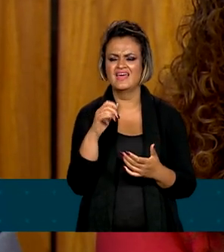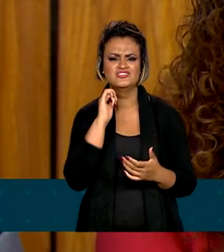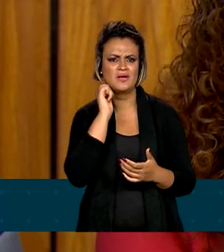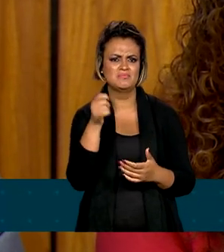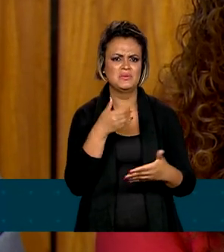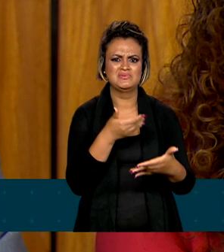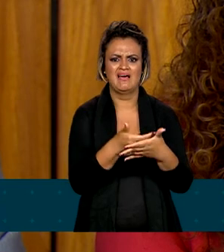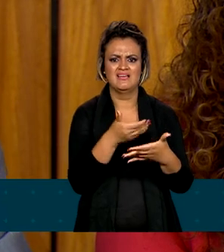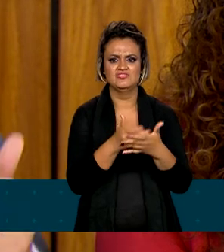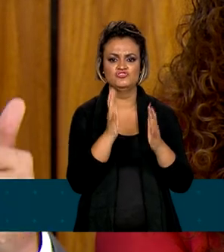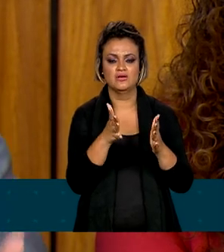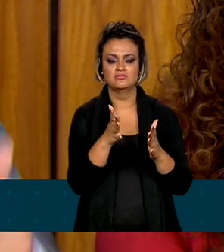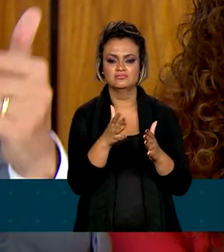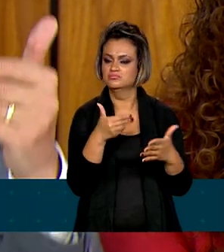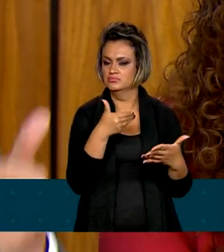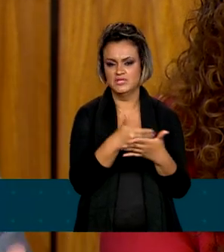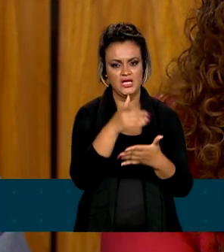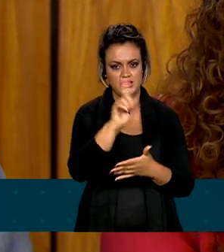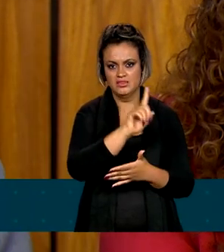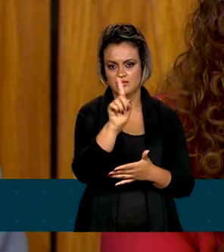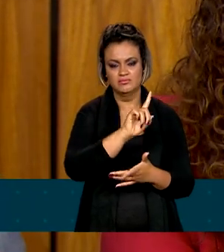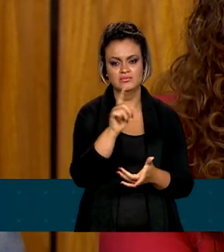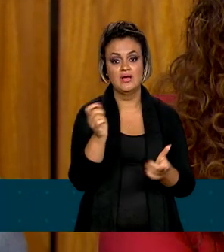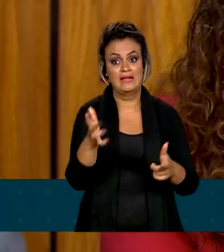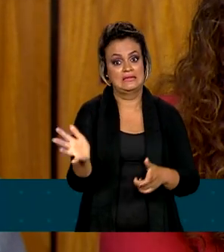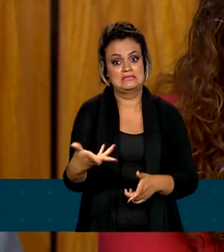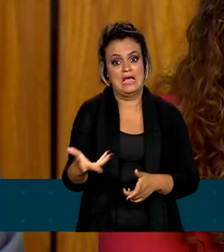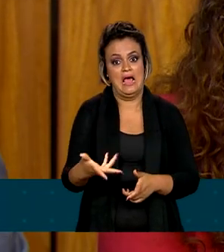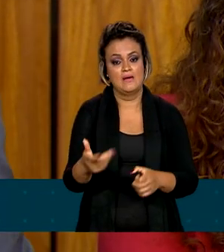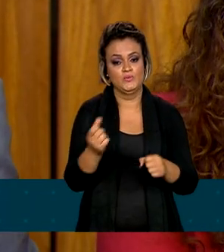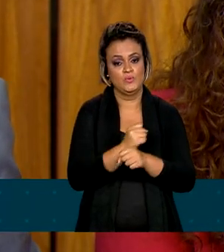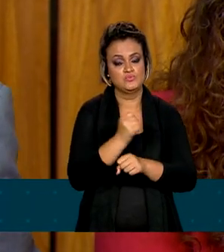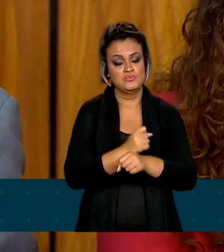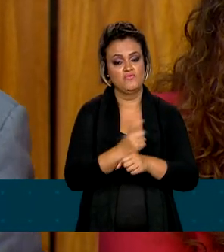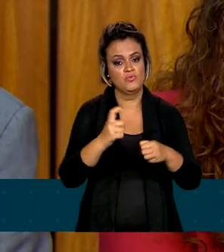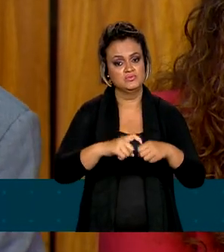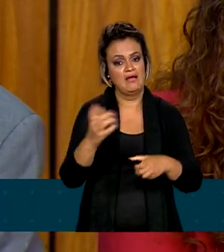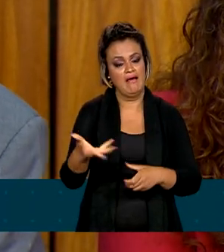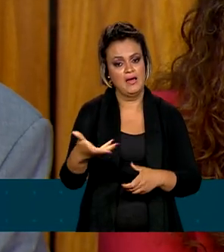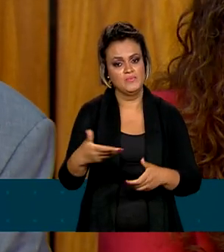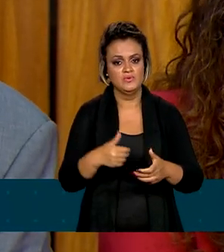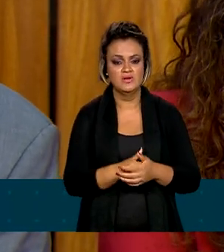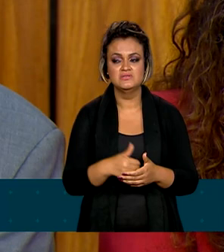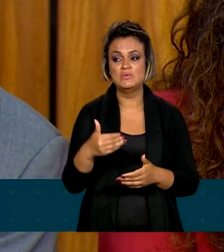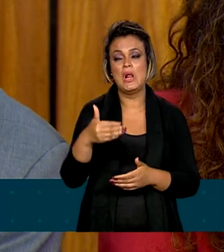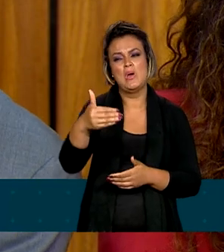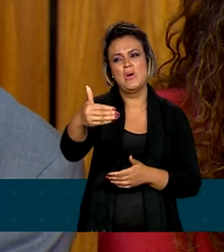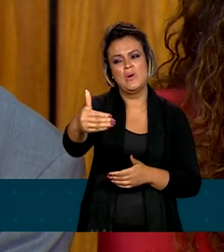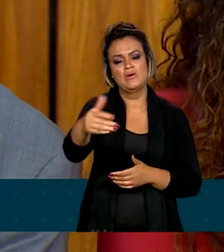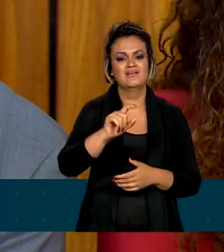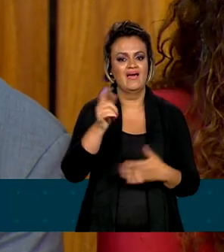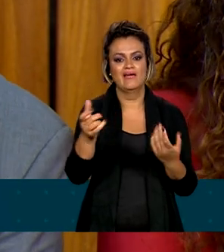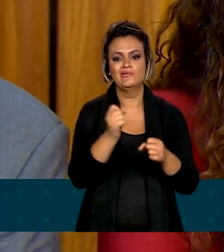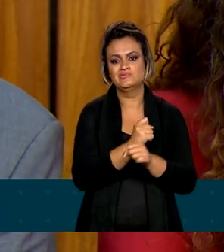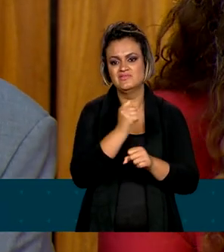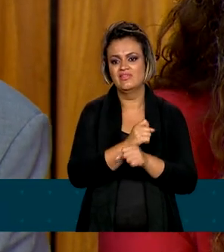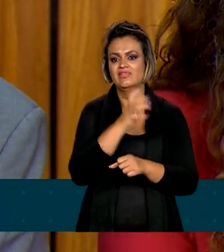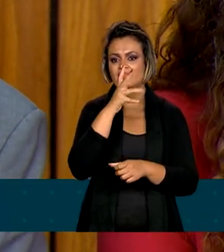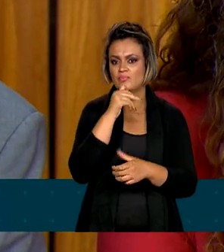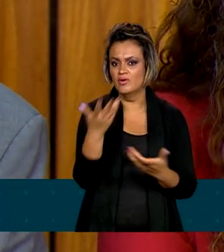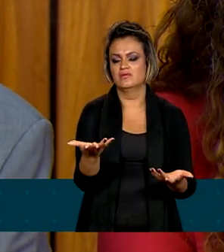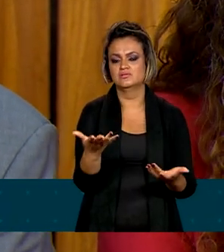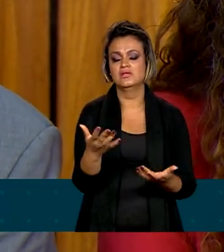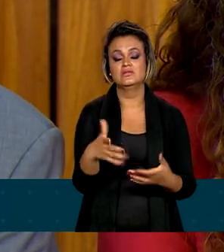muito curto? Não, não está curto, porque nós temos pressa em retomar as obras. Se botar um prazo muito longo, a obra demorará de